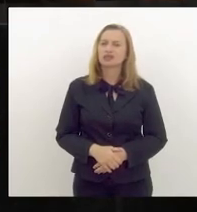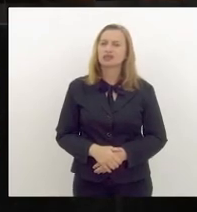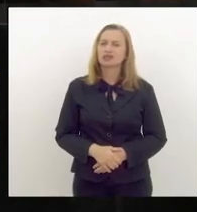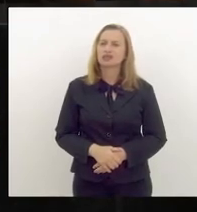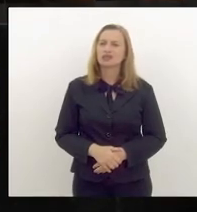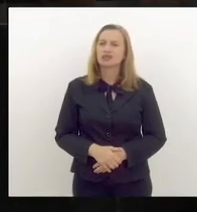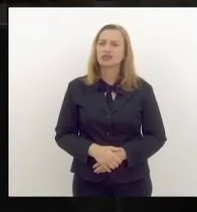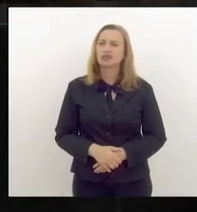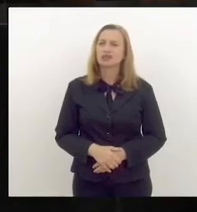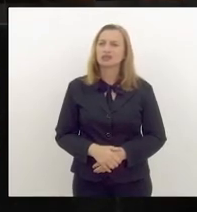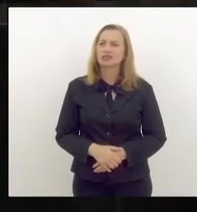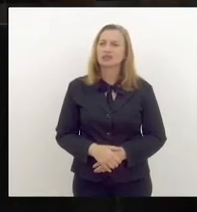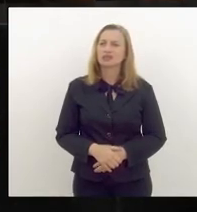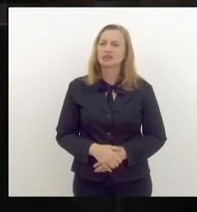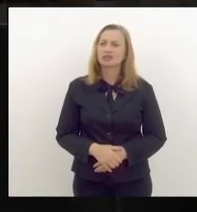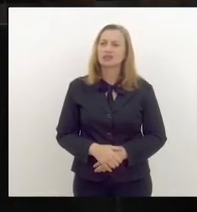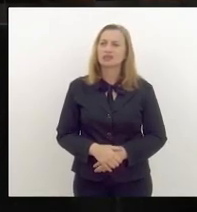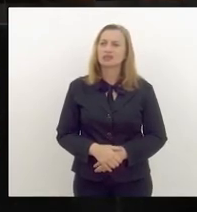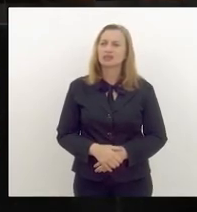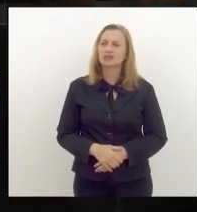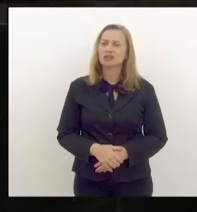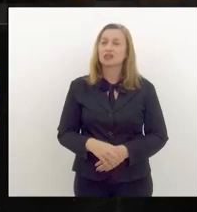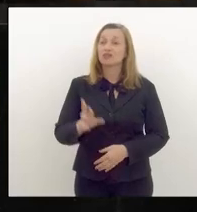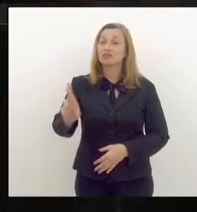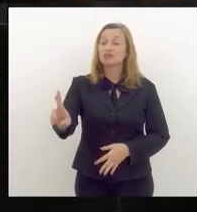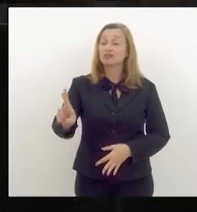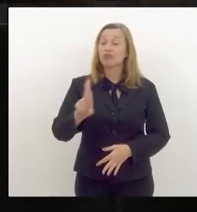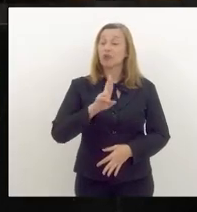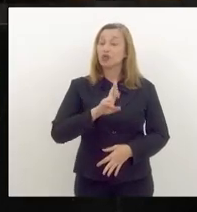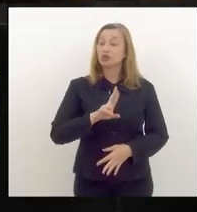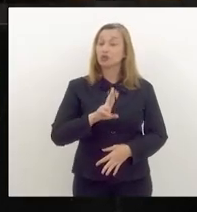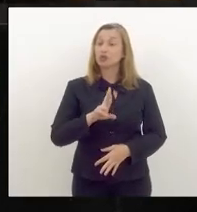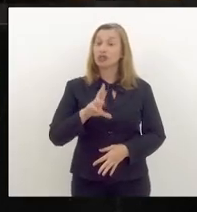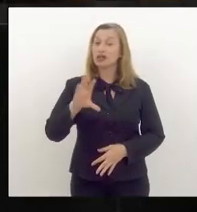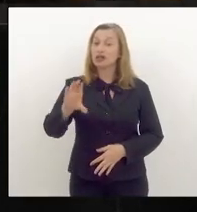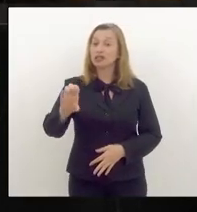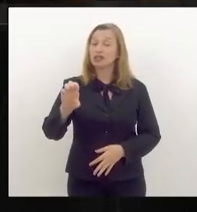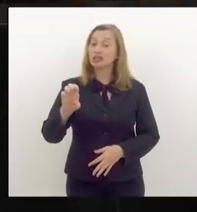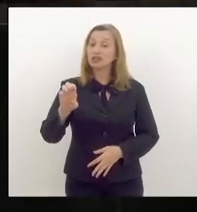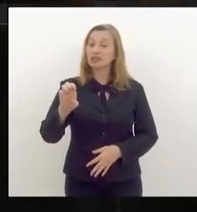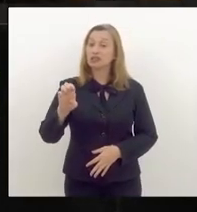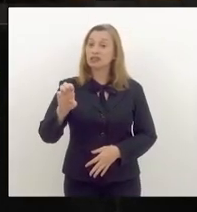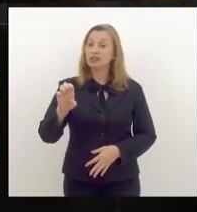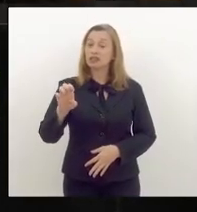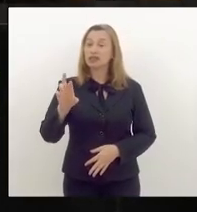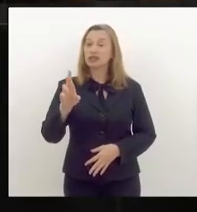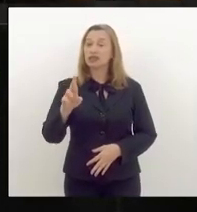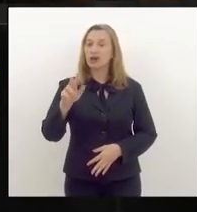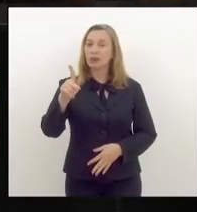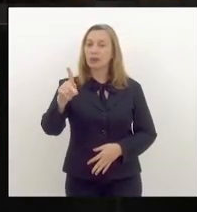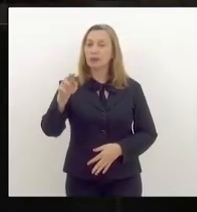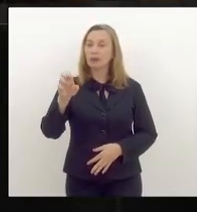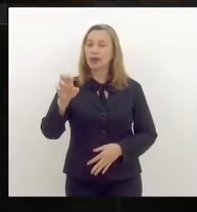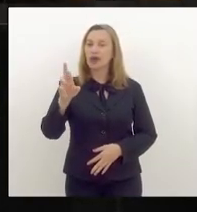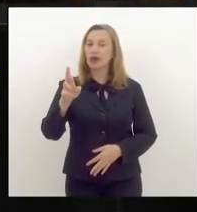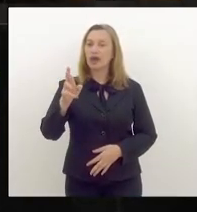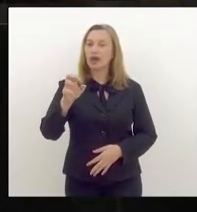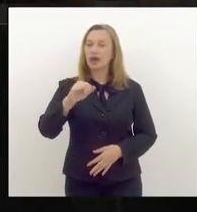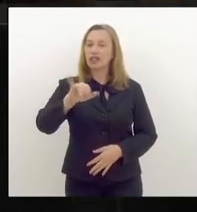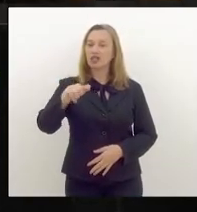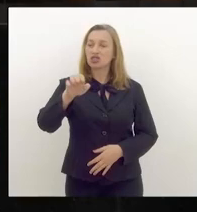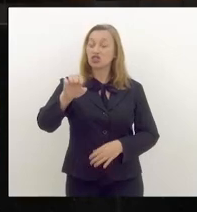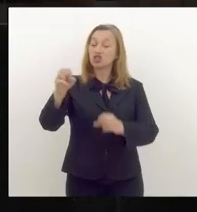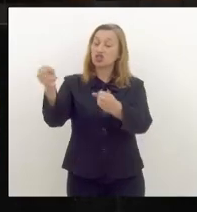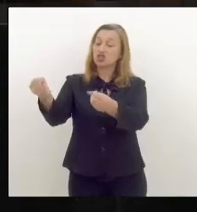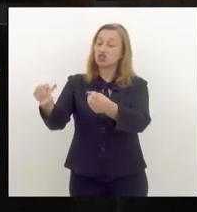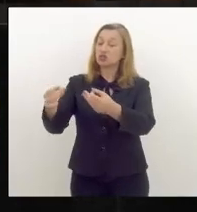e ela responda há entre justificativas e esclarecimentos